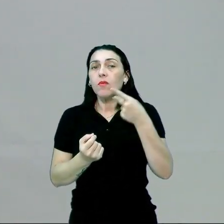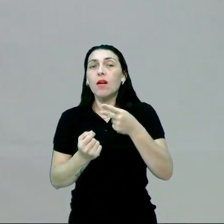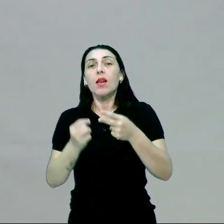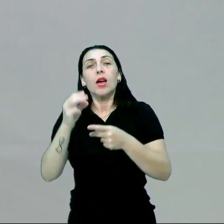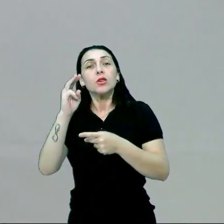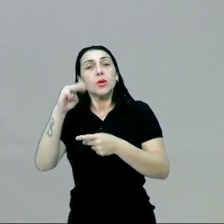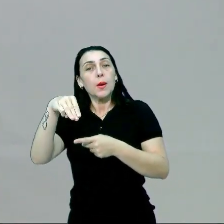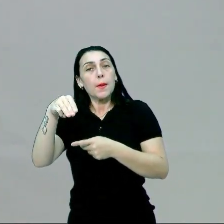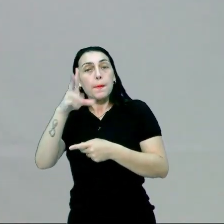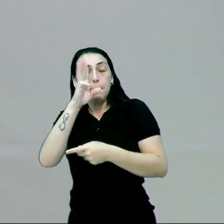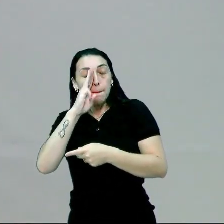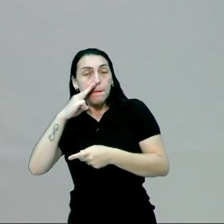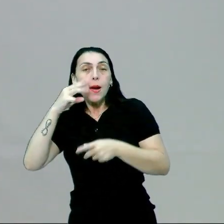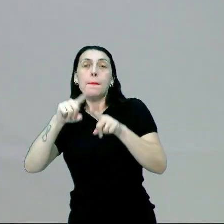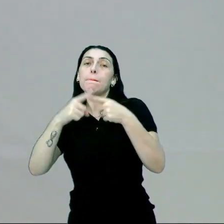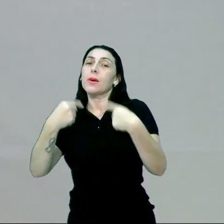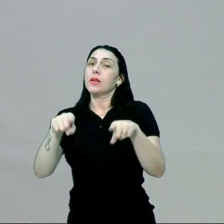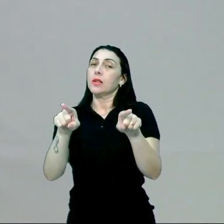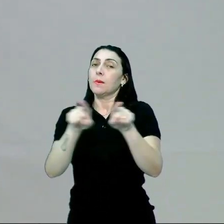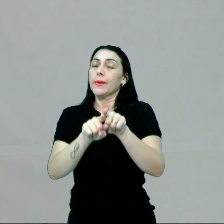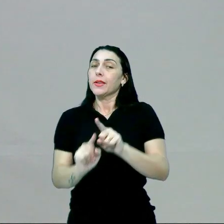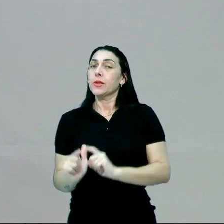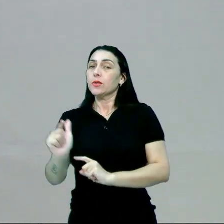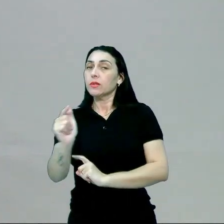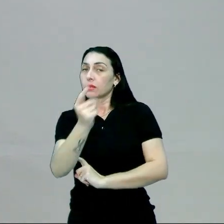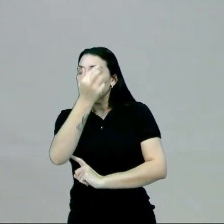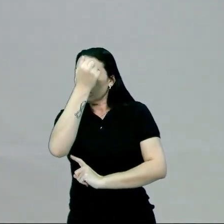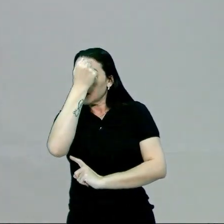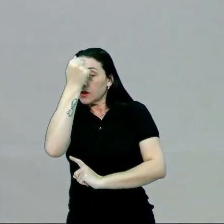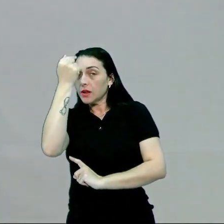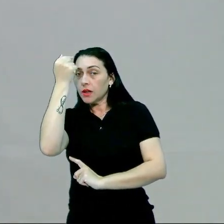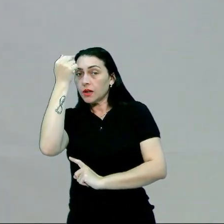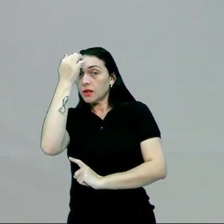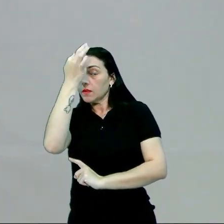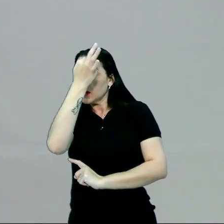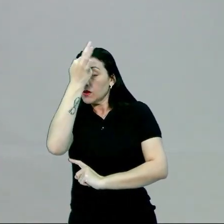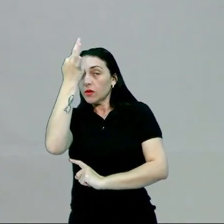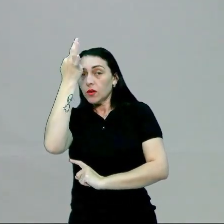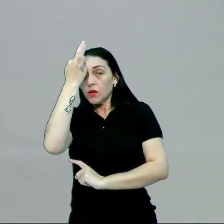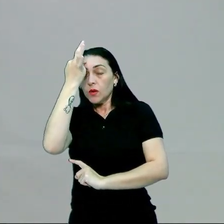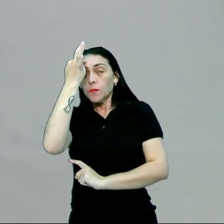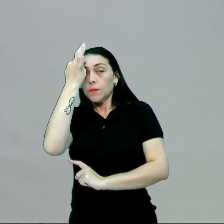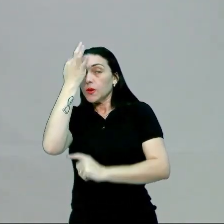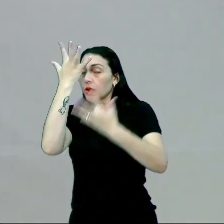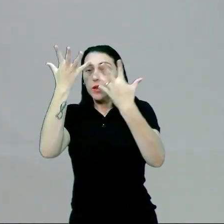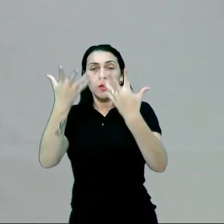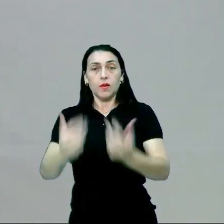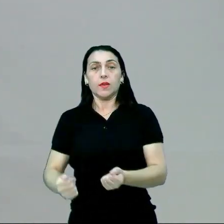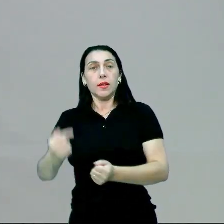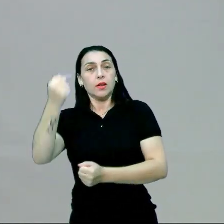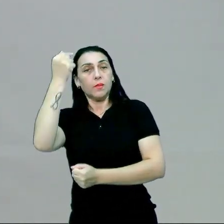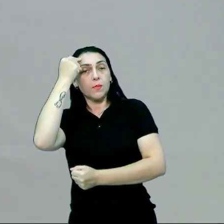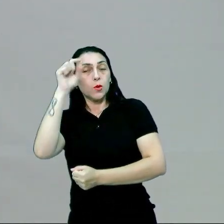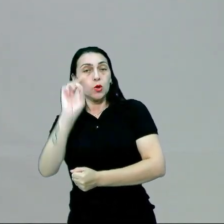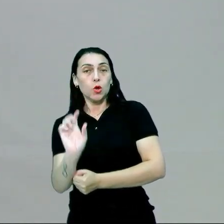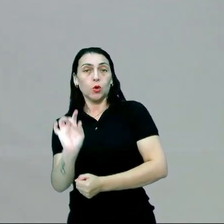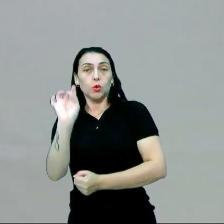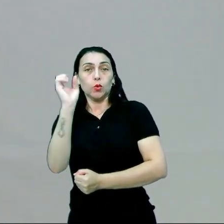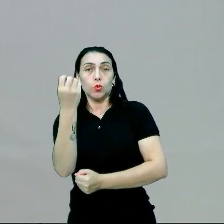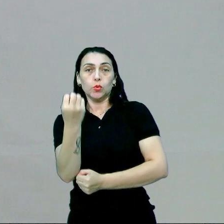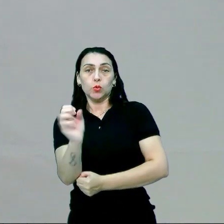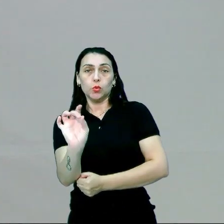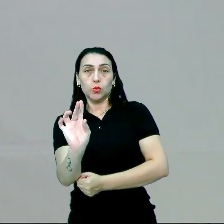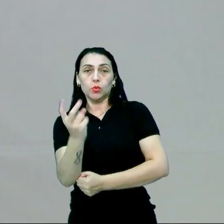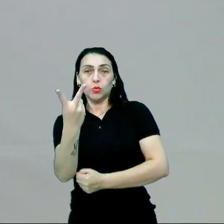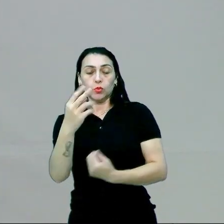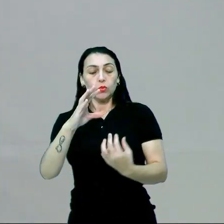Marx, mas a gente tem que falar também de outros pensadores que se contrapõem a essa ideia de que haja apenas duas classes. É tanto que